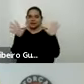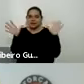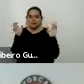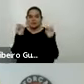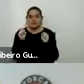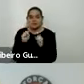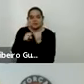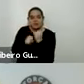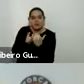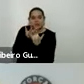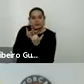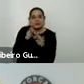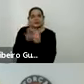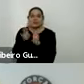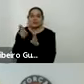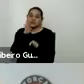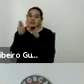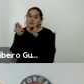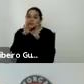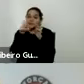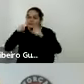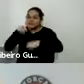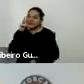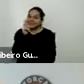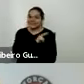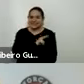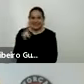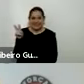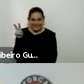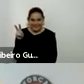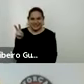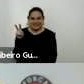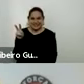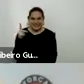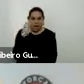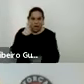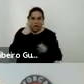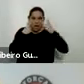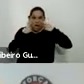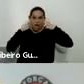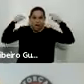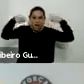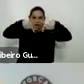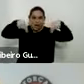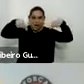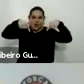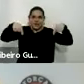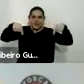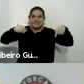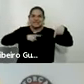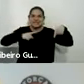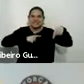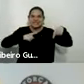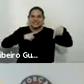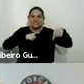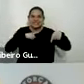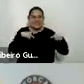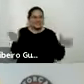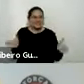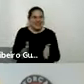no Facebook. E vocês vão ver aqui, entrando a animação que o Fernando faz para nós.